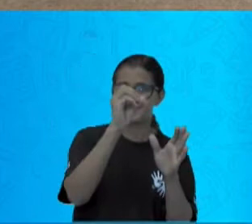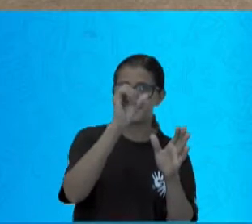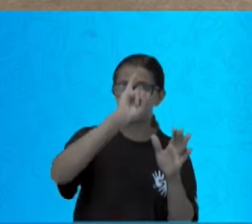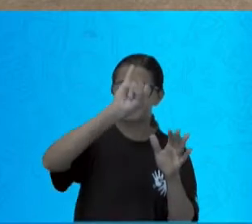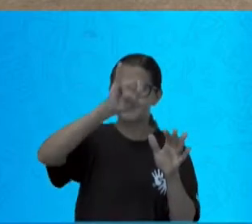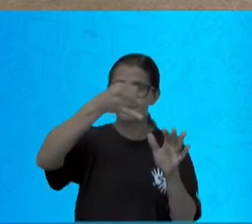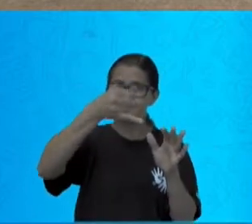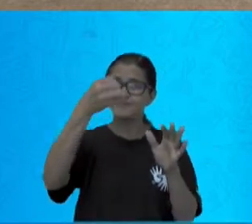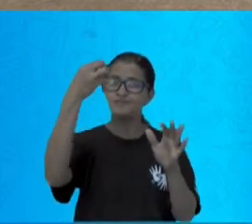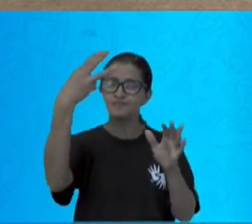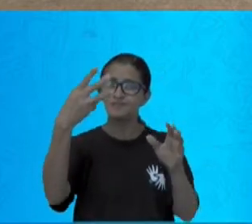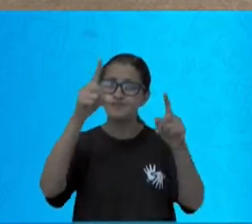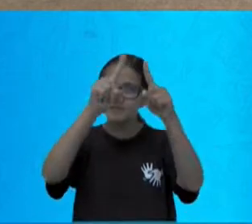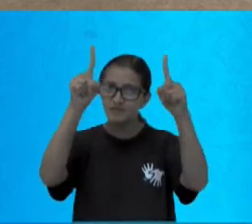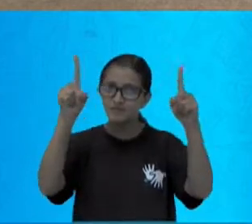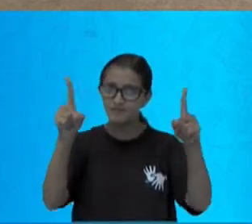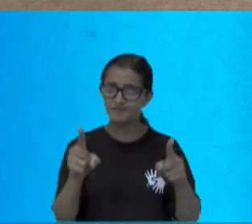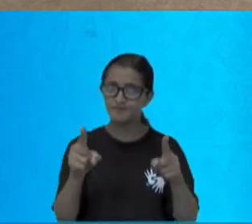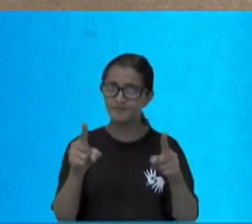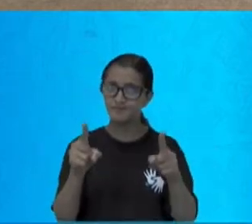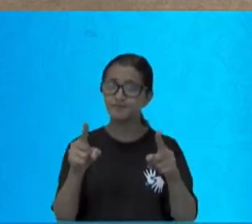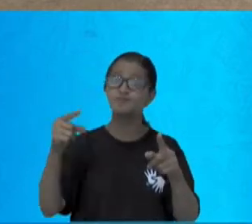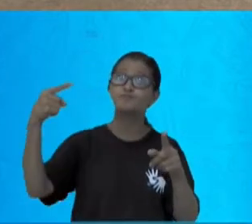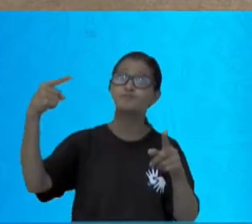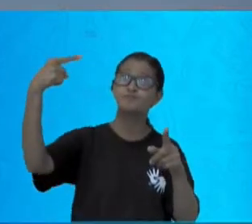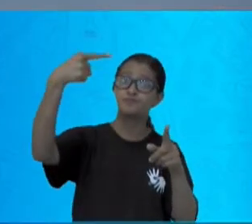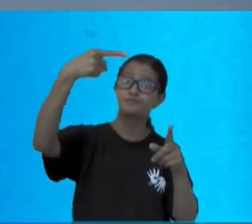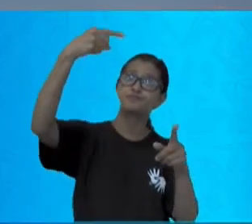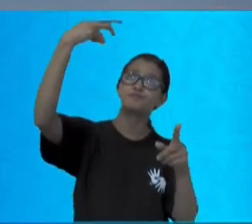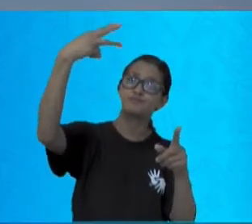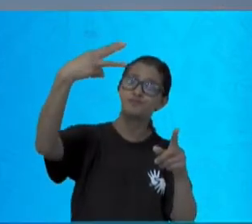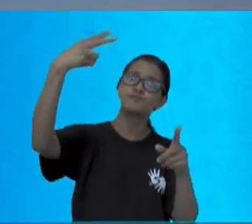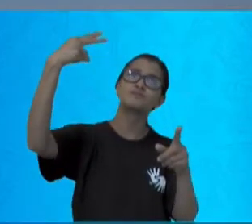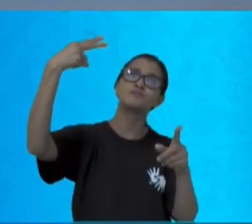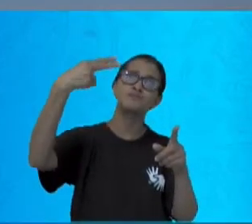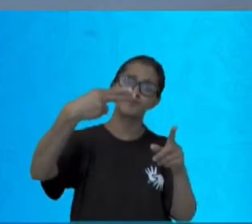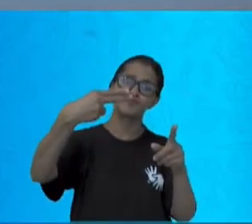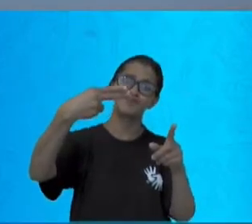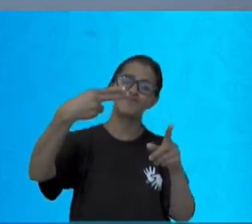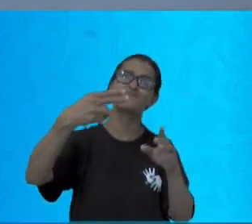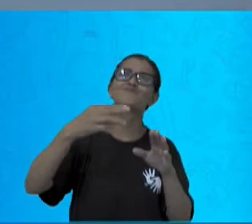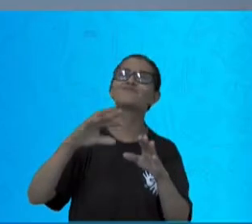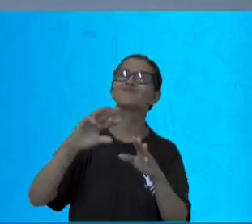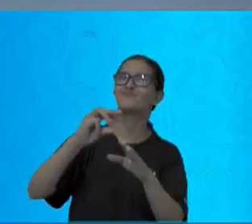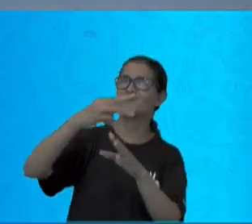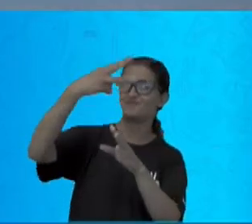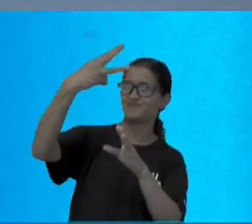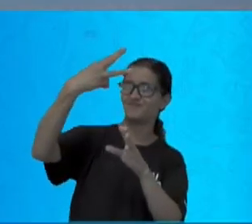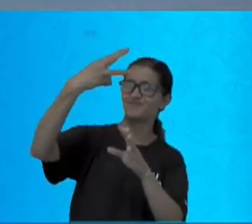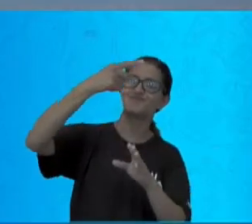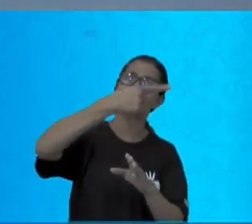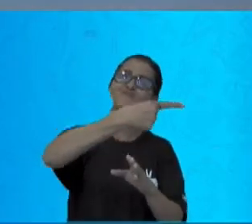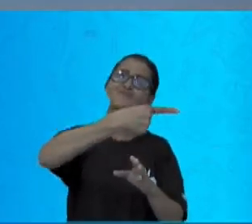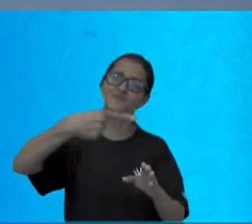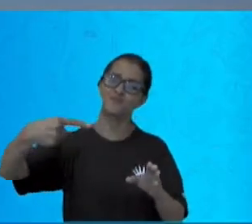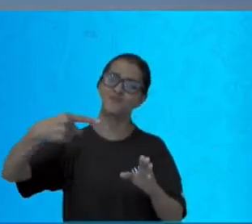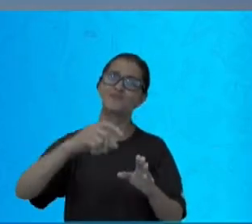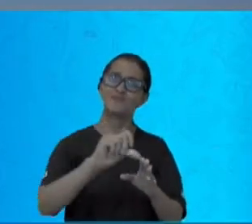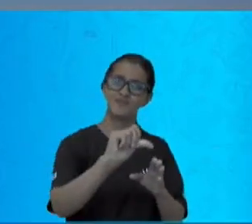estudamos isso na aula passada. Então, 3 décimos, uma casa decimal, 1 zero, elevado